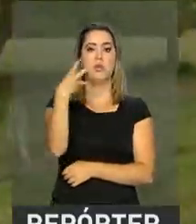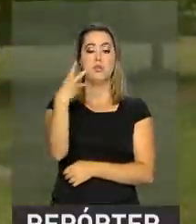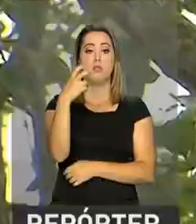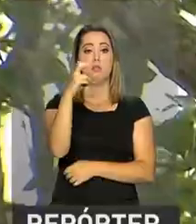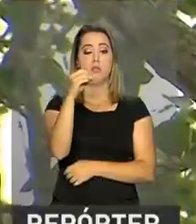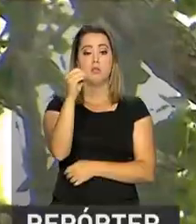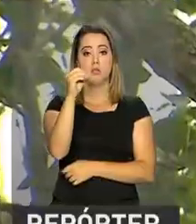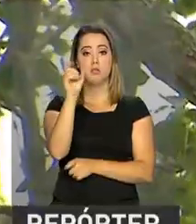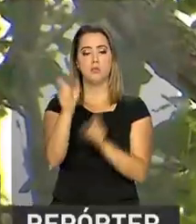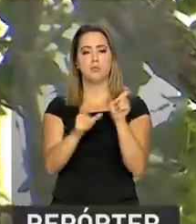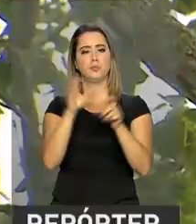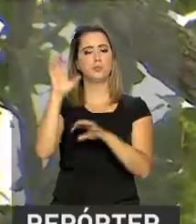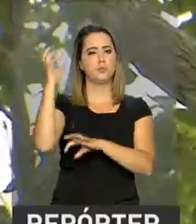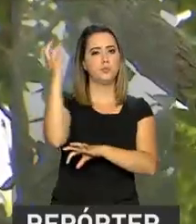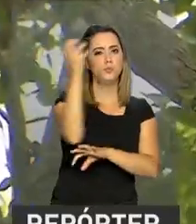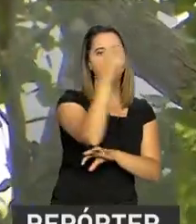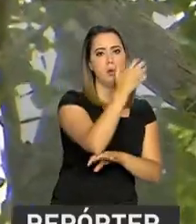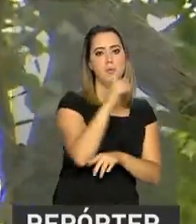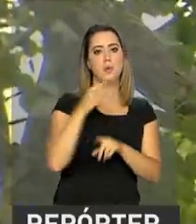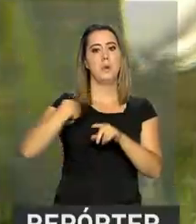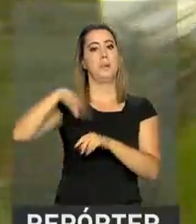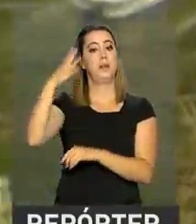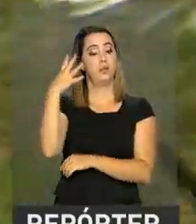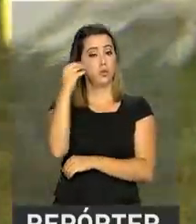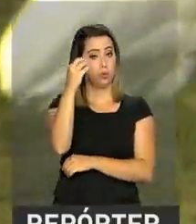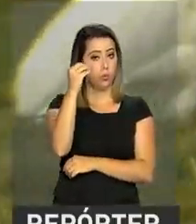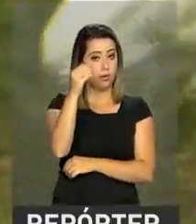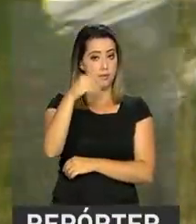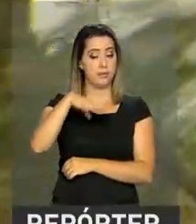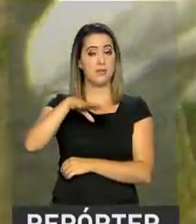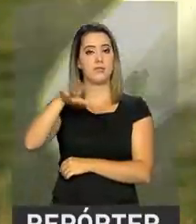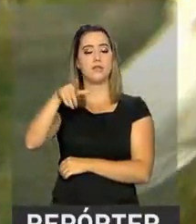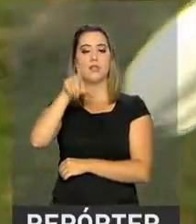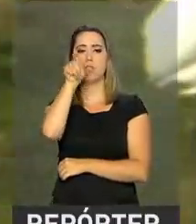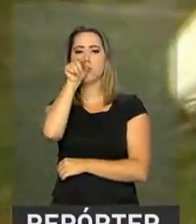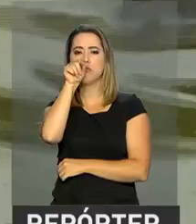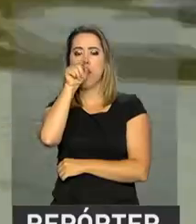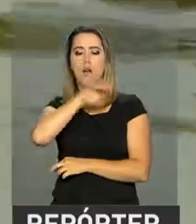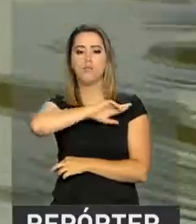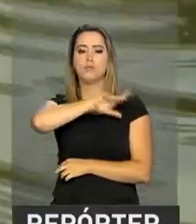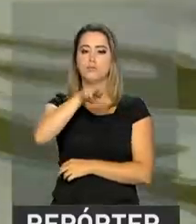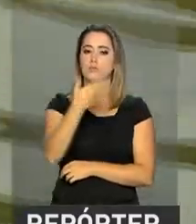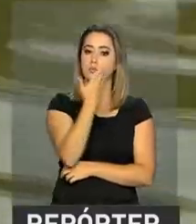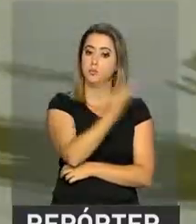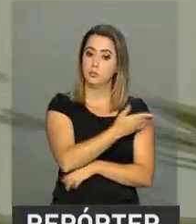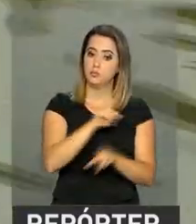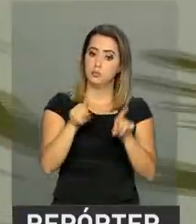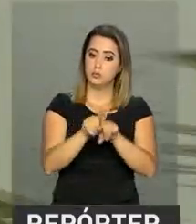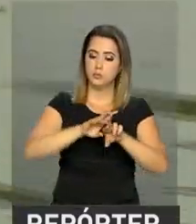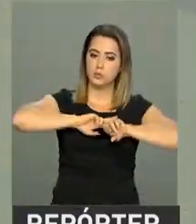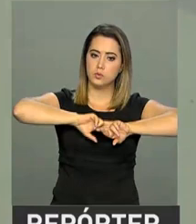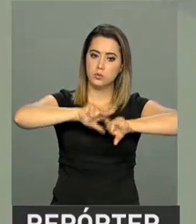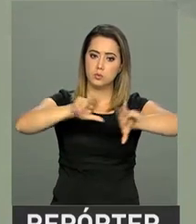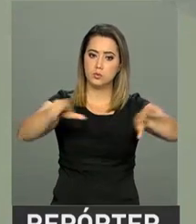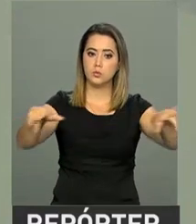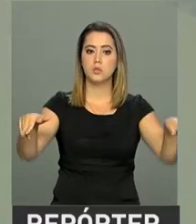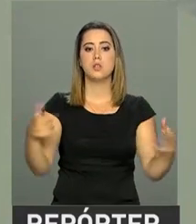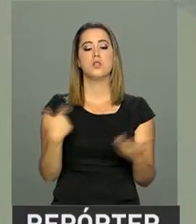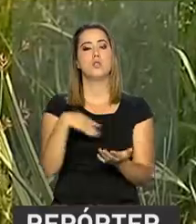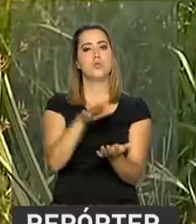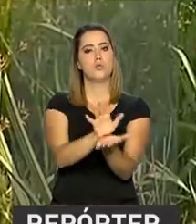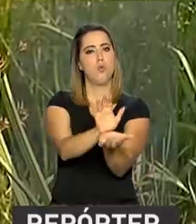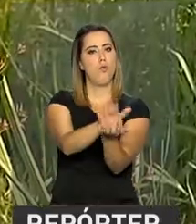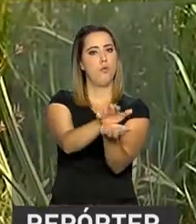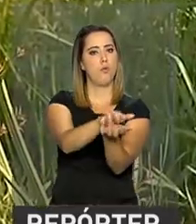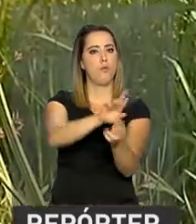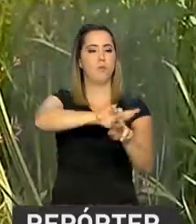plantas mais de 400 aves como o tuiuiú um símbolo da região além de cerca de uma centena de répteis e